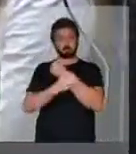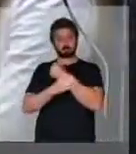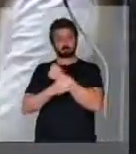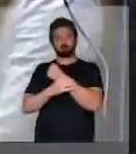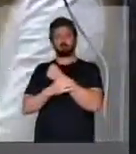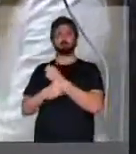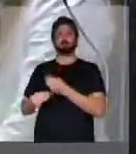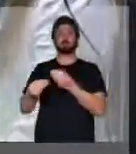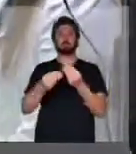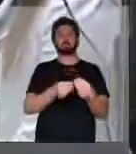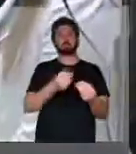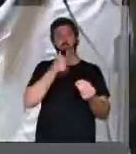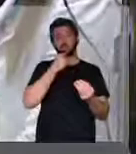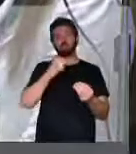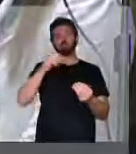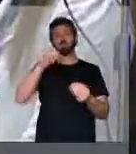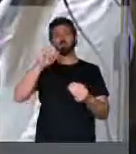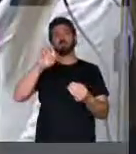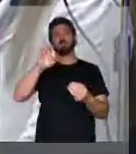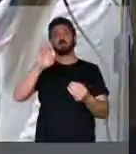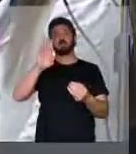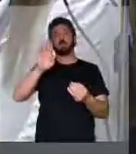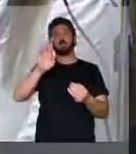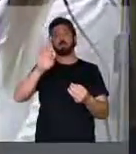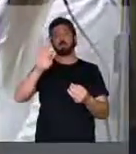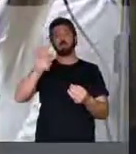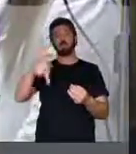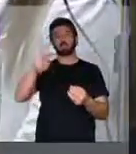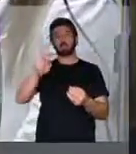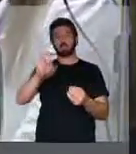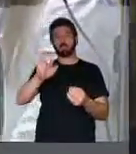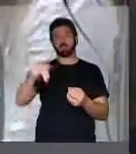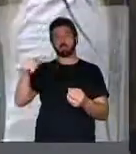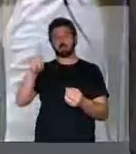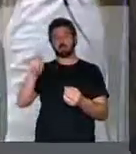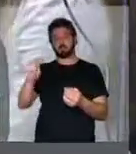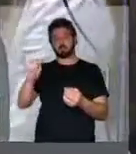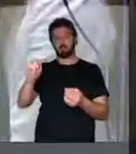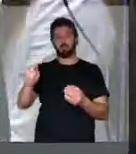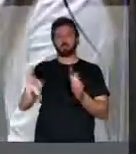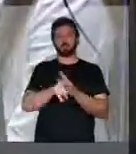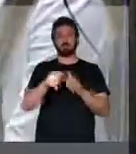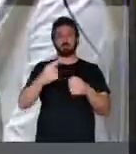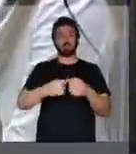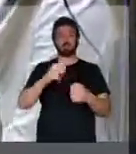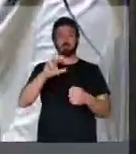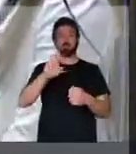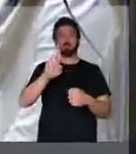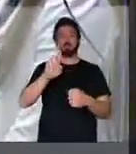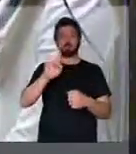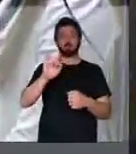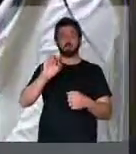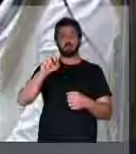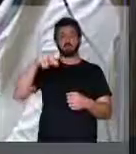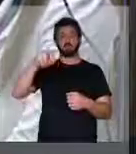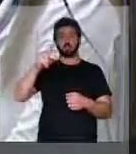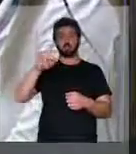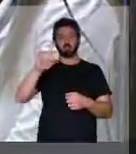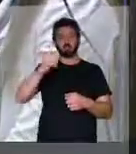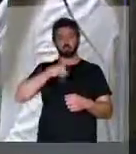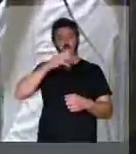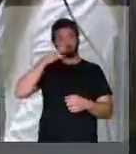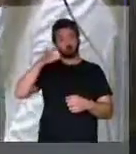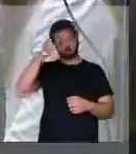segurança ao professor Herbert Kennedy Martins dos Santos de Curionópolis. Não quero acusar